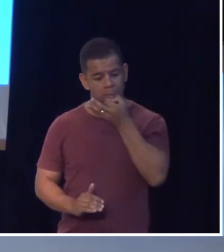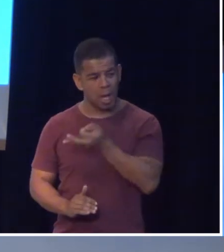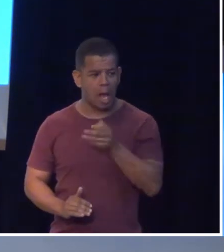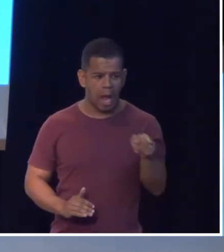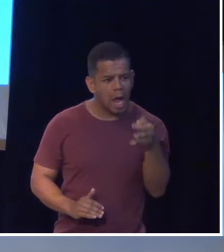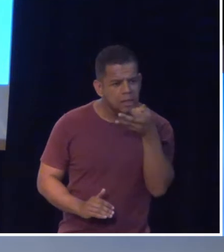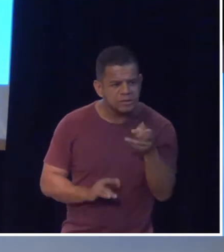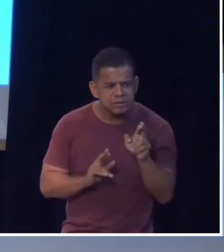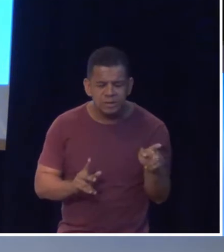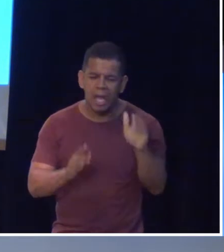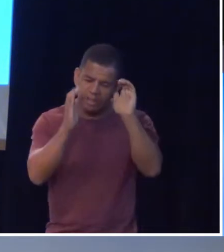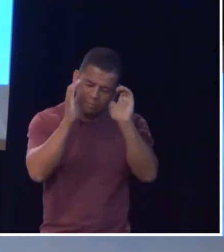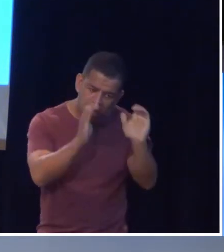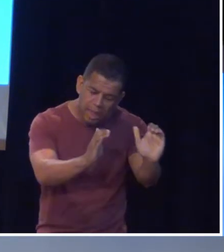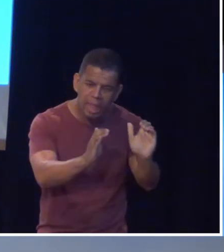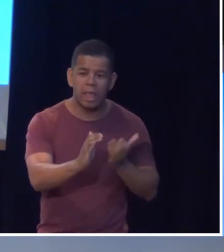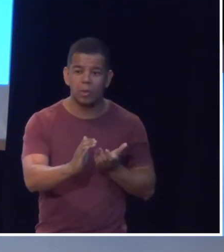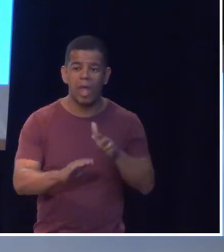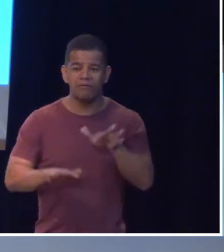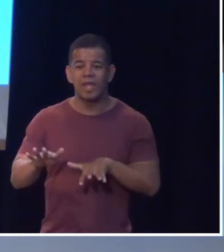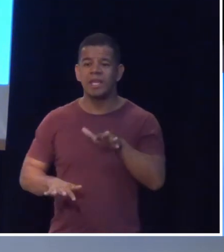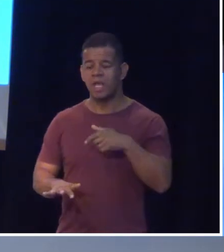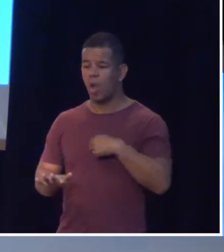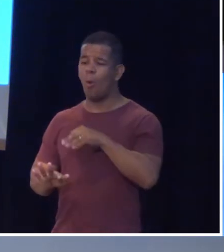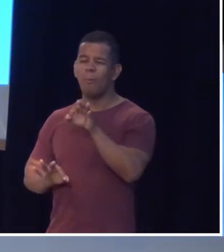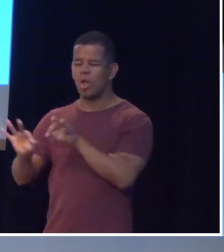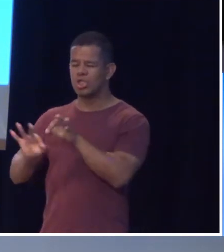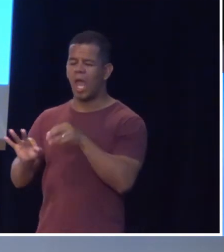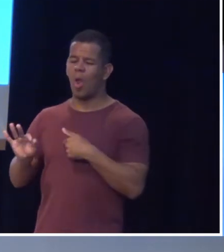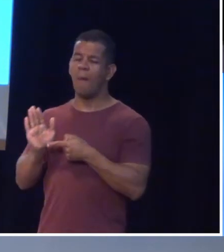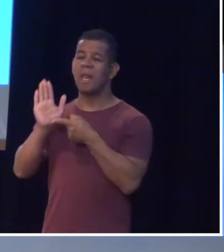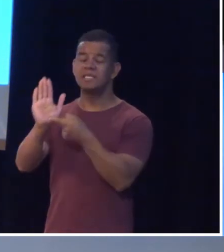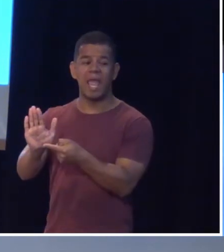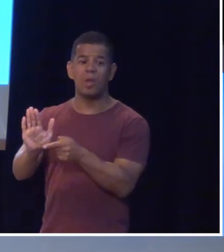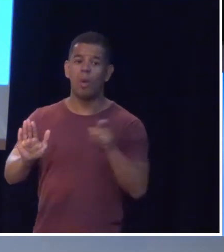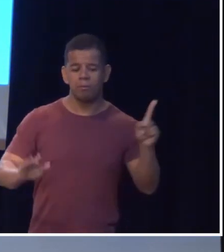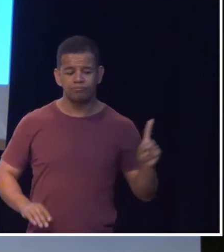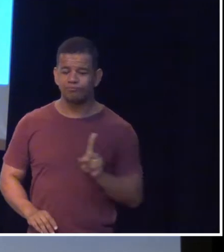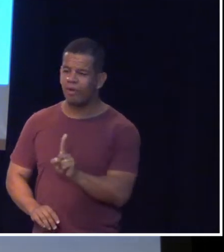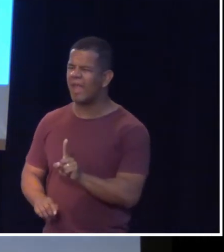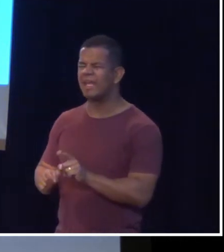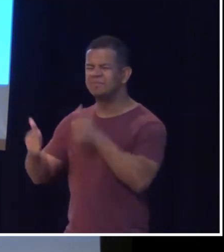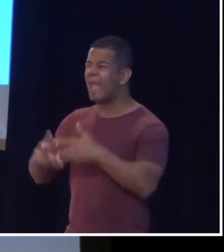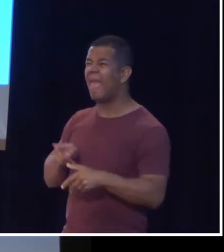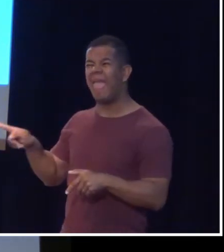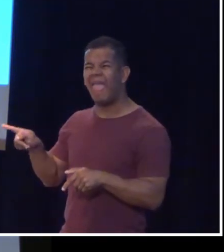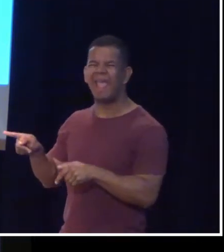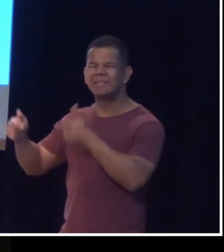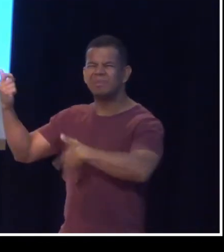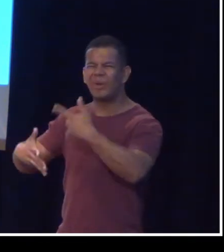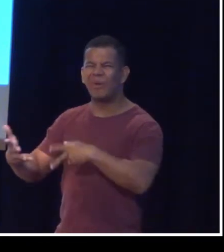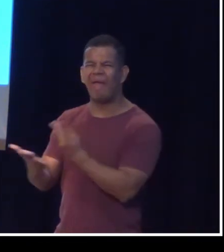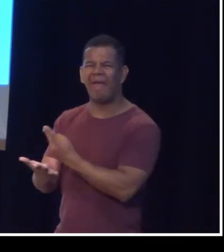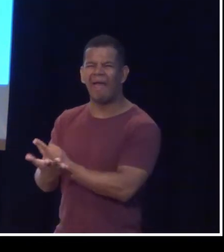coleguinha que desconstrói todo o seu projeto que você acabou de apresentar. E isso, de fato, acontece, né? E aí a gente tem